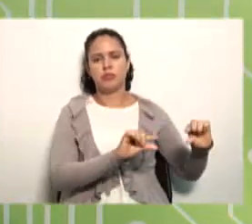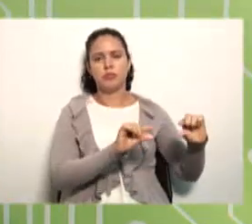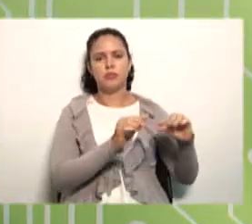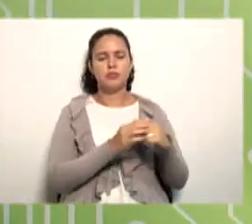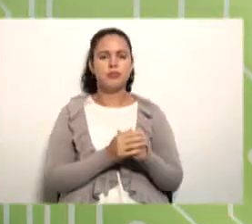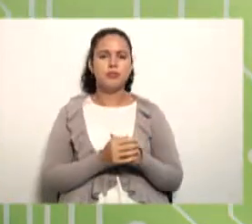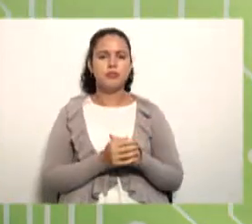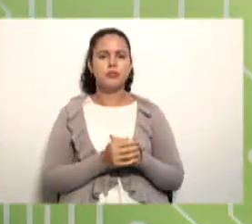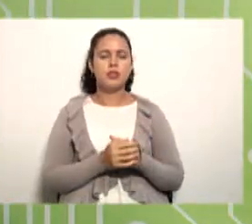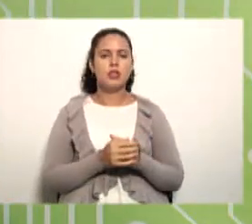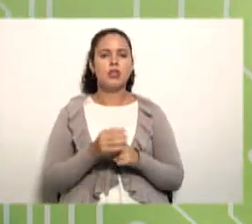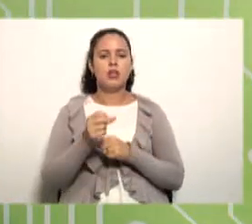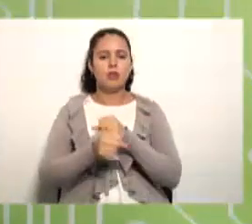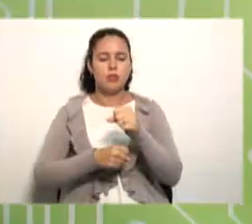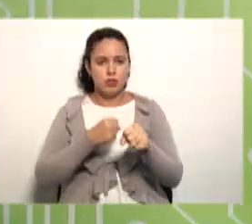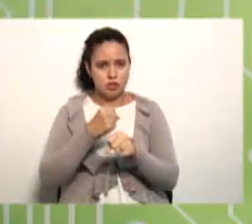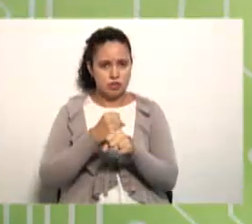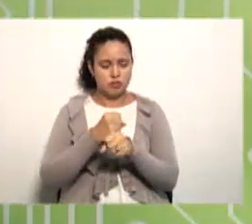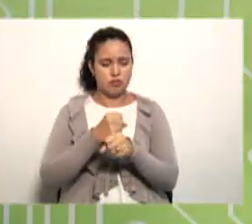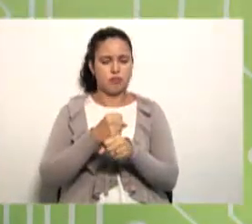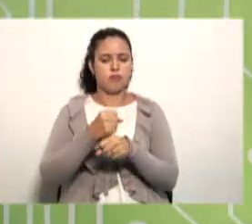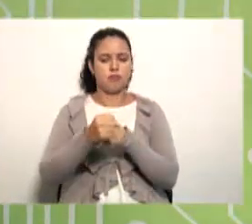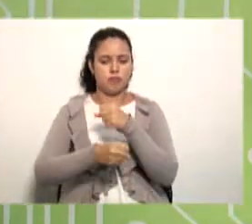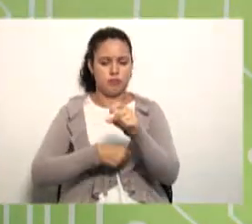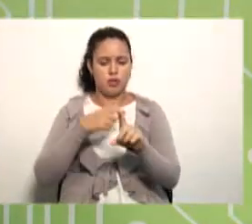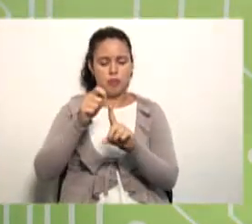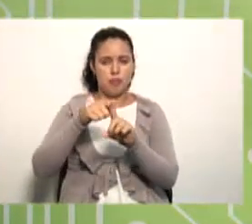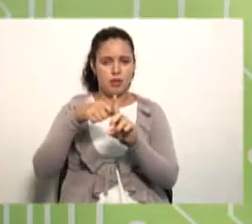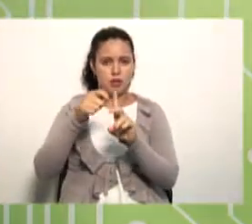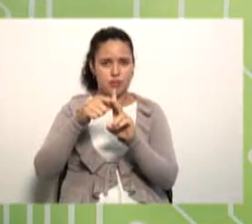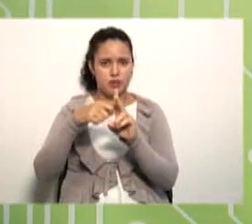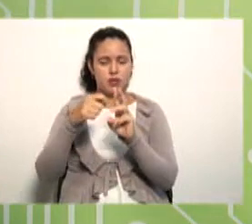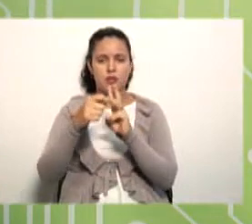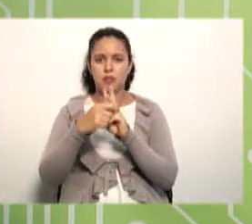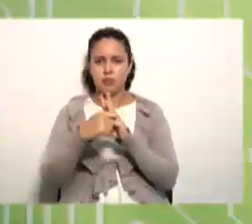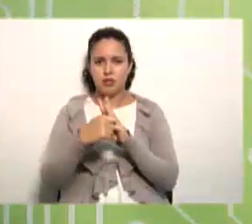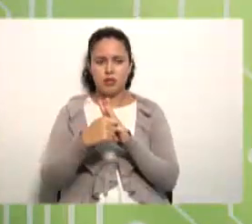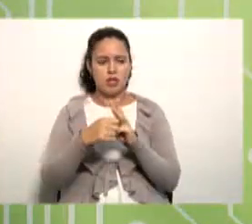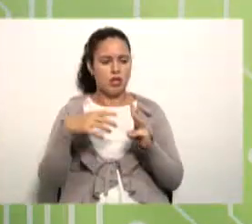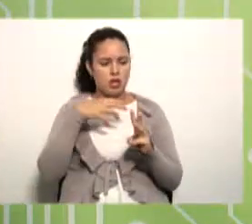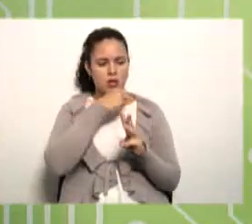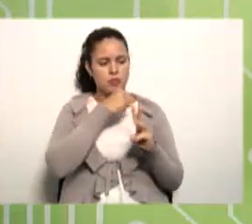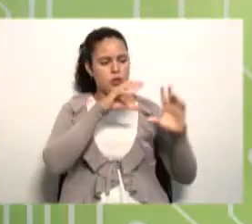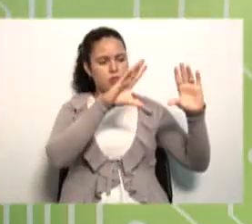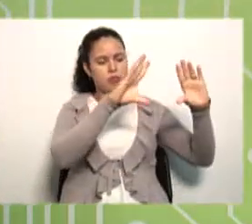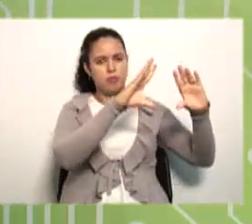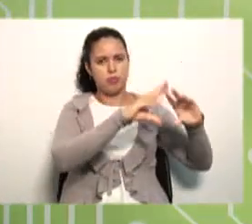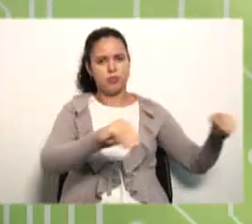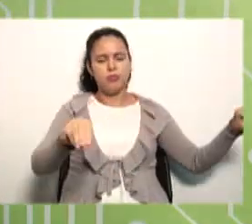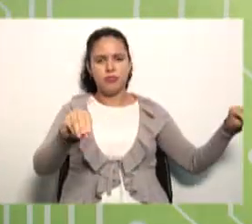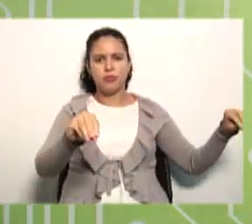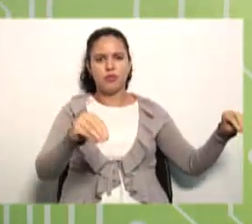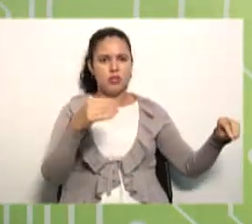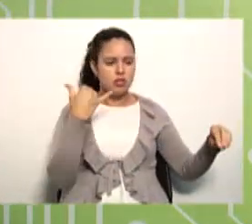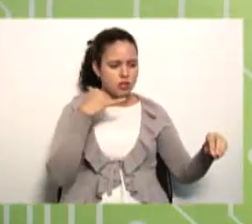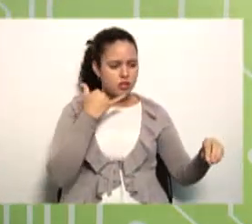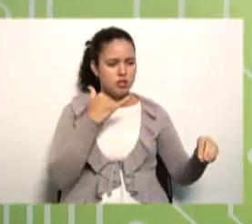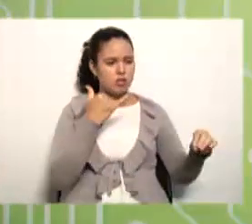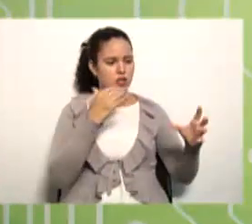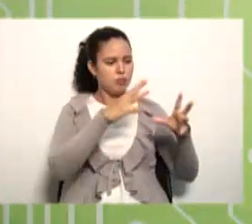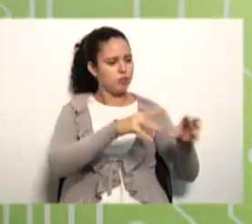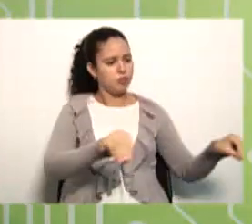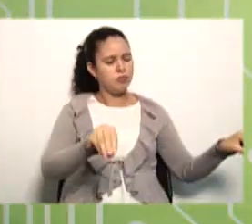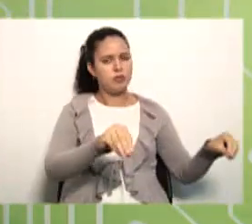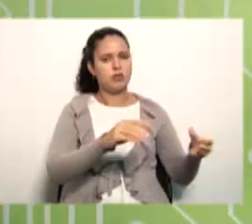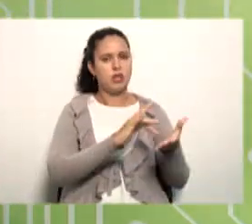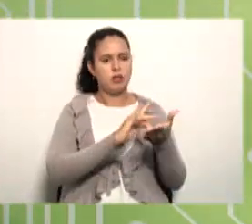se esgotam de tão rápido que vendem, eles tendem a receber mais investimentos dos produtores, o que tende a aumentar a produção desse tipo de